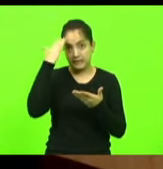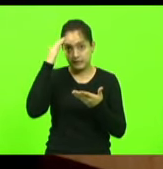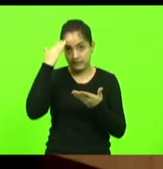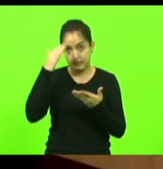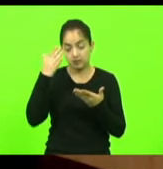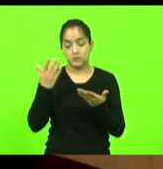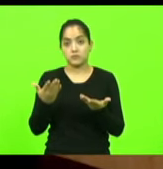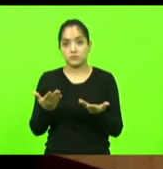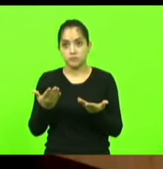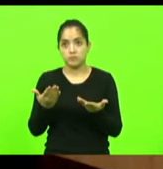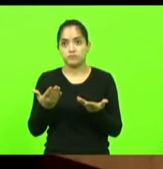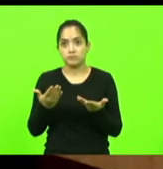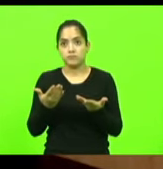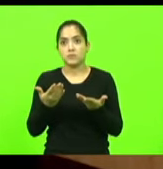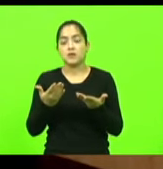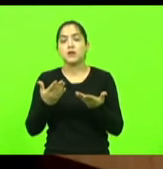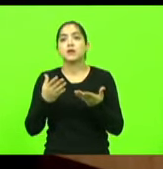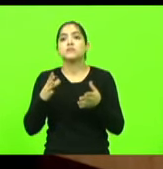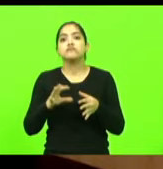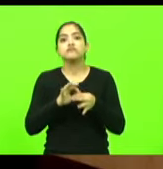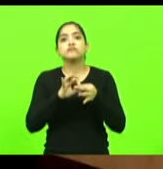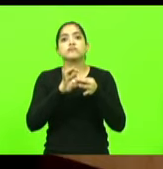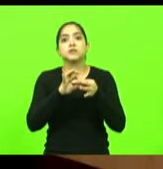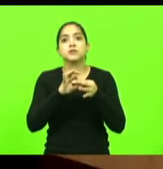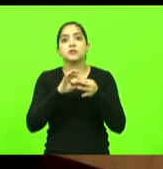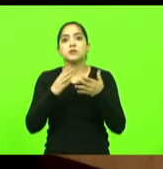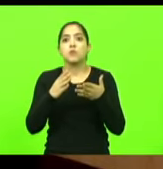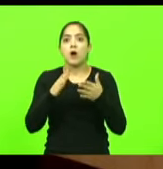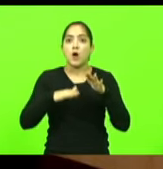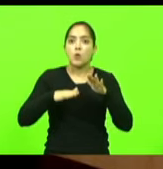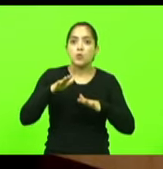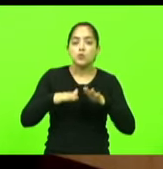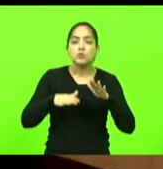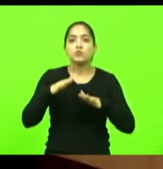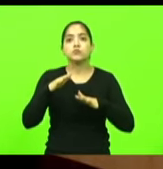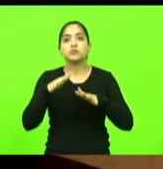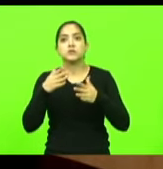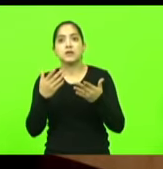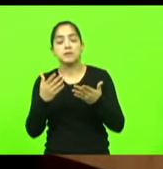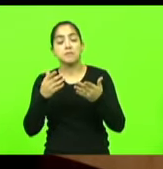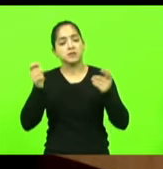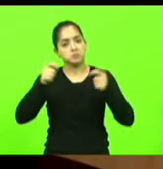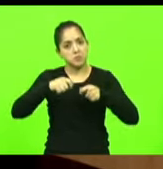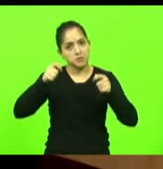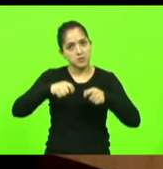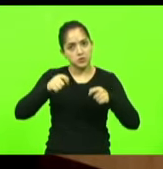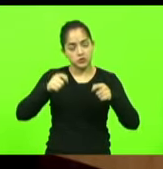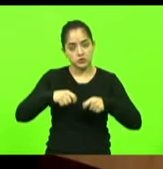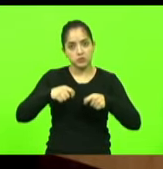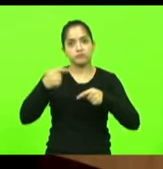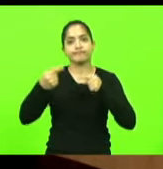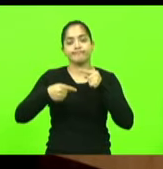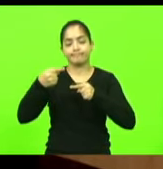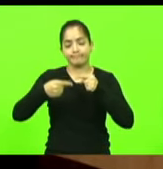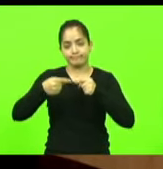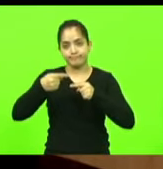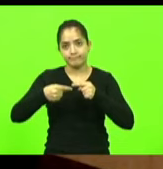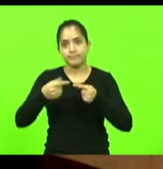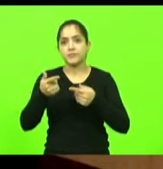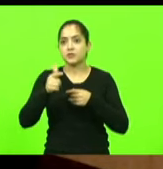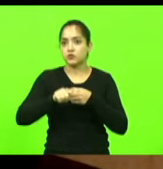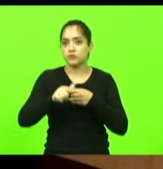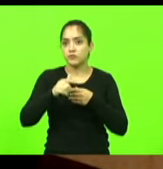mensagem, que se somaram, muitos até discordando, mas permitindo que o debate seja feito. E, mais uma vez aqui, o